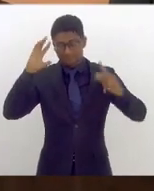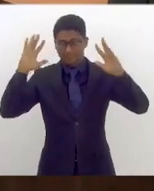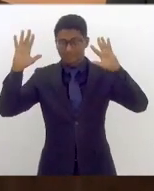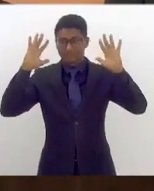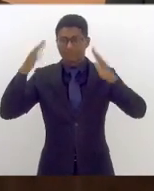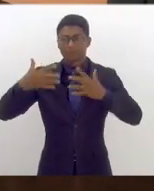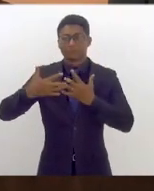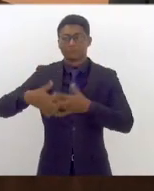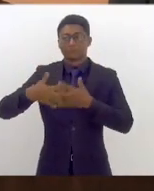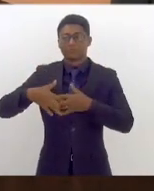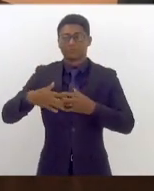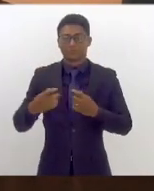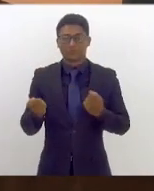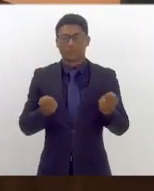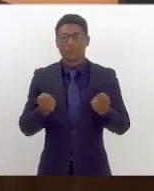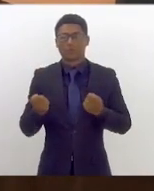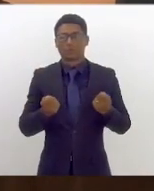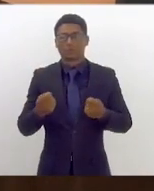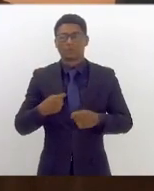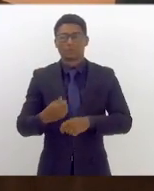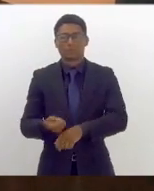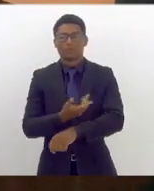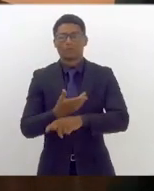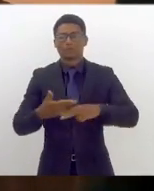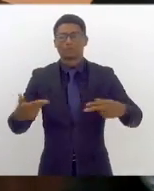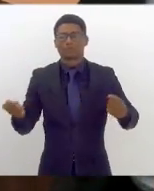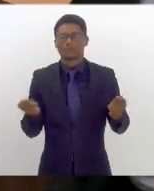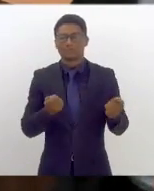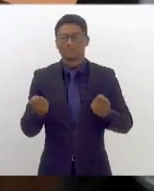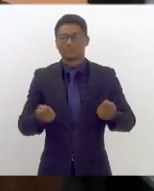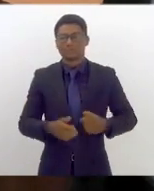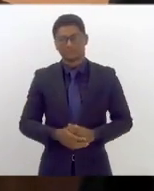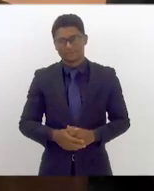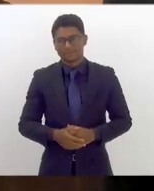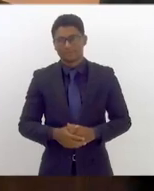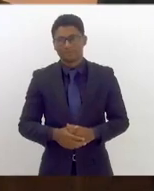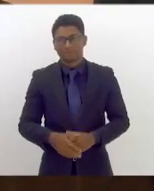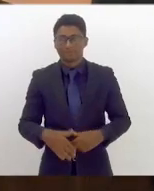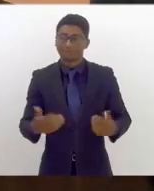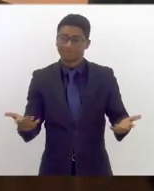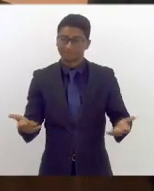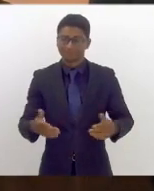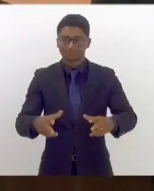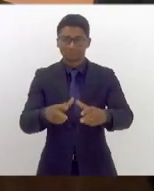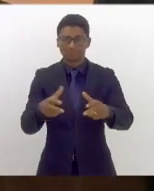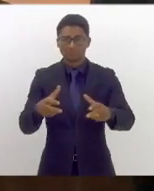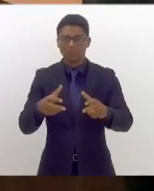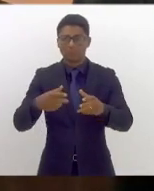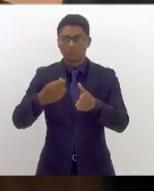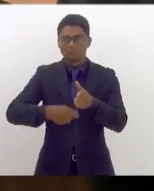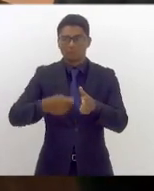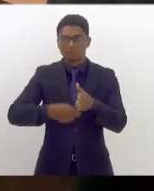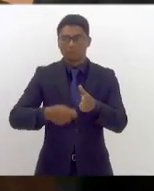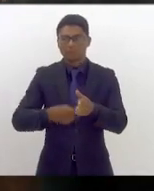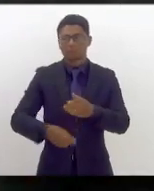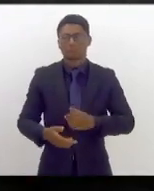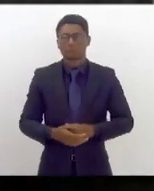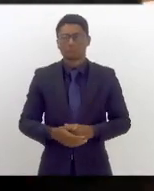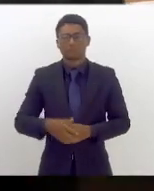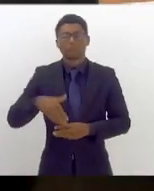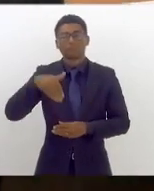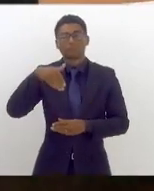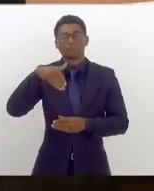para não perder o controle das minhas emoções assim pois seu presente na comissão de tributação Eu